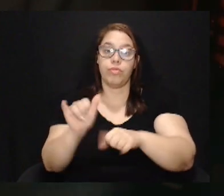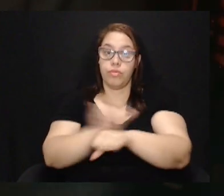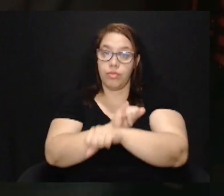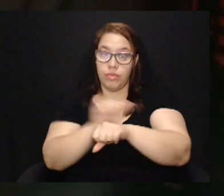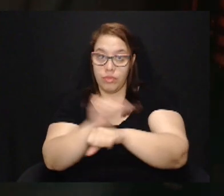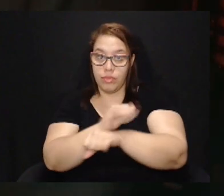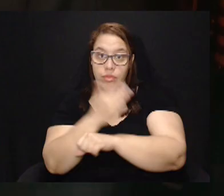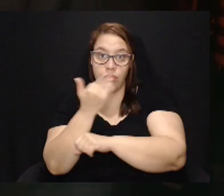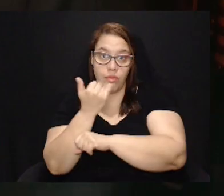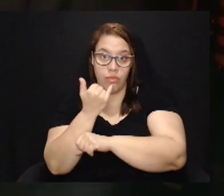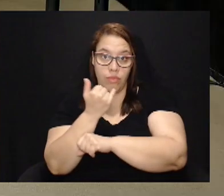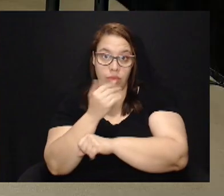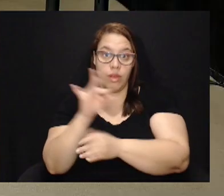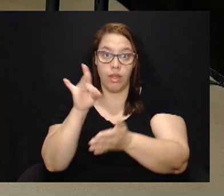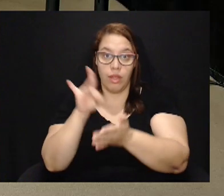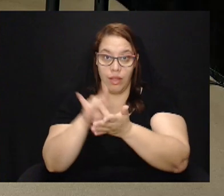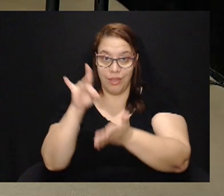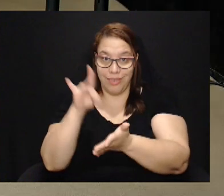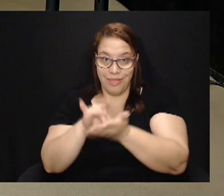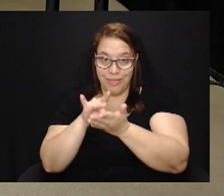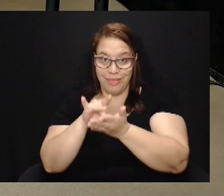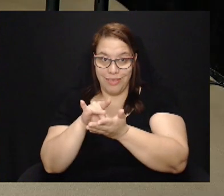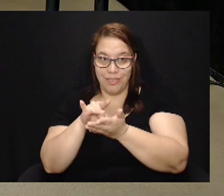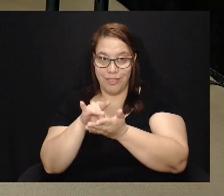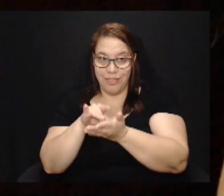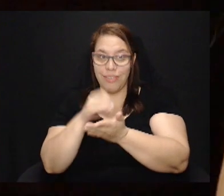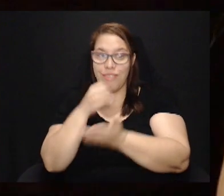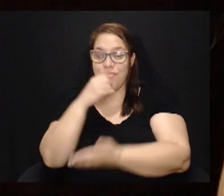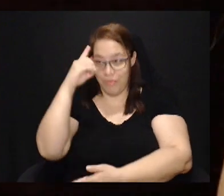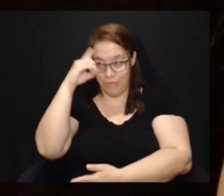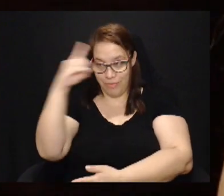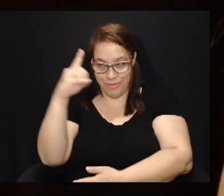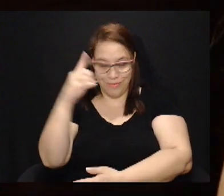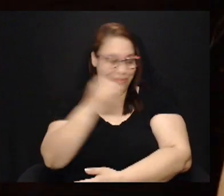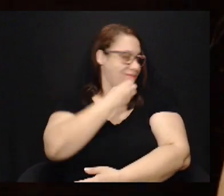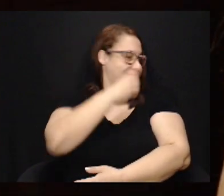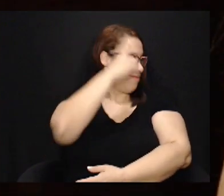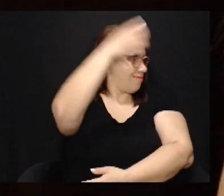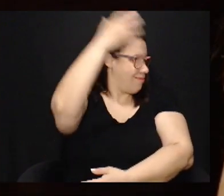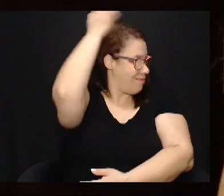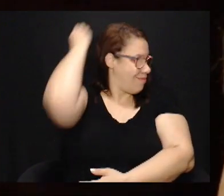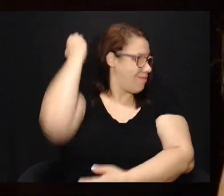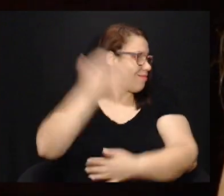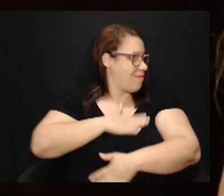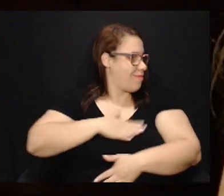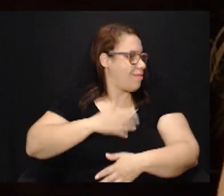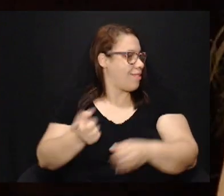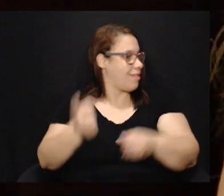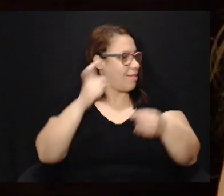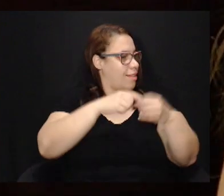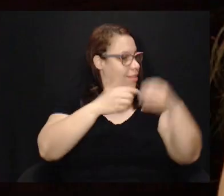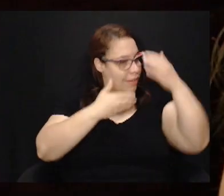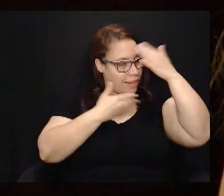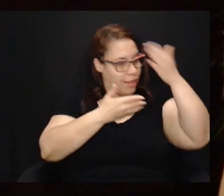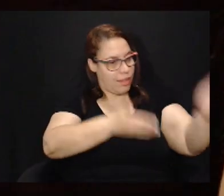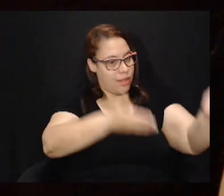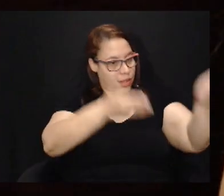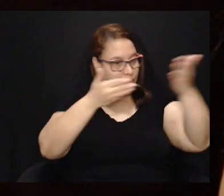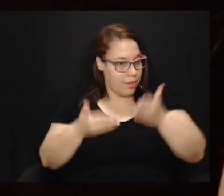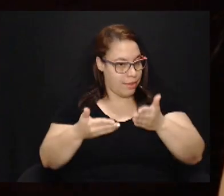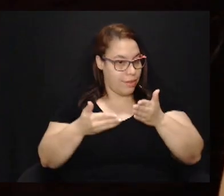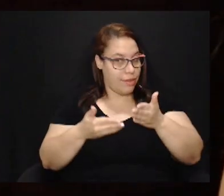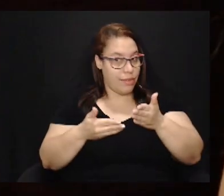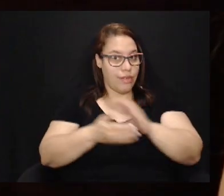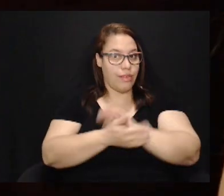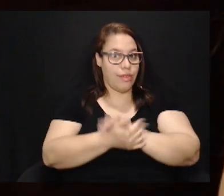de verdade. Muito bom dia, Bruna. Bom dia, Rúbia. Prazer estar aqui de volta. Obrigada pelo convite. Uma pequena correção, eu sou